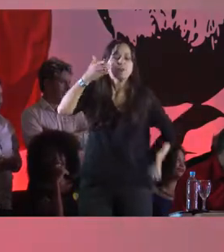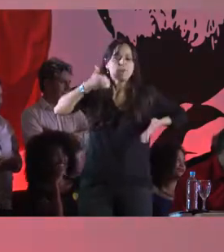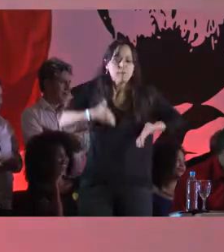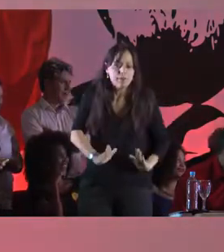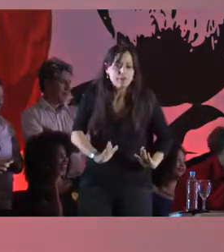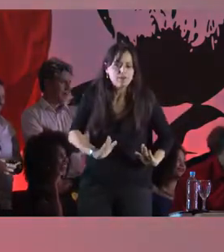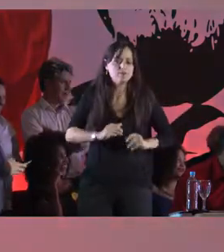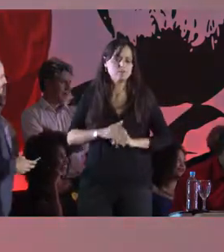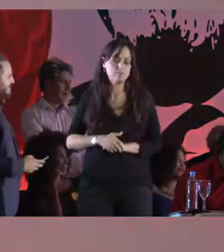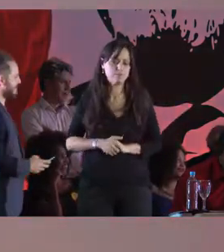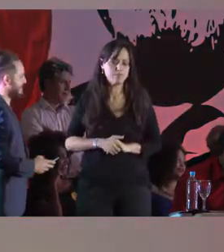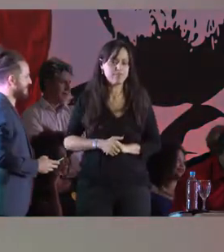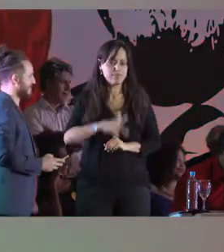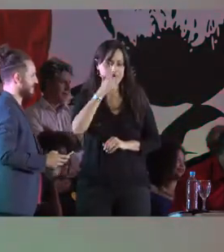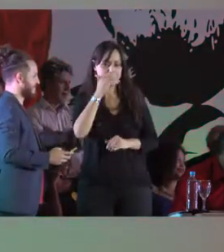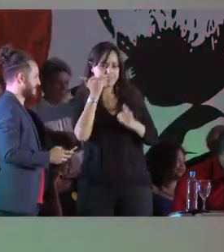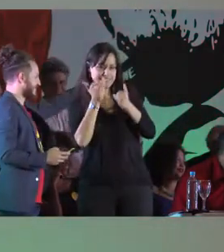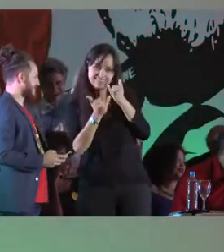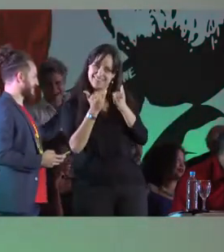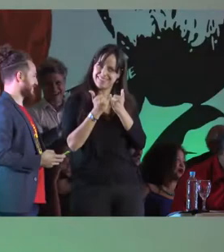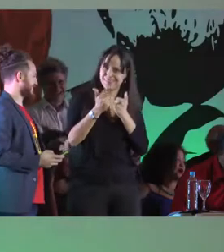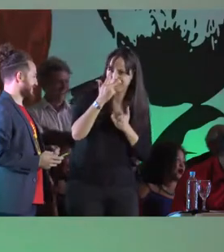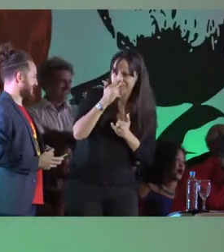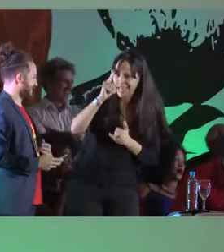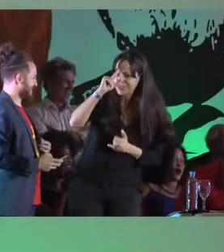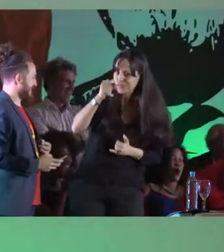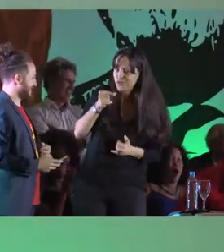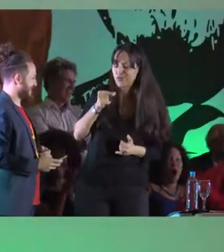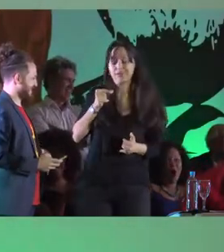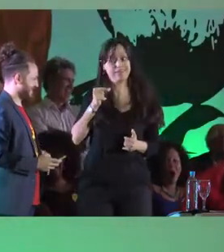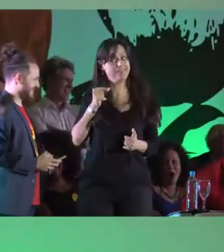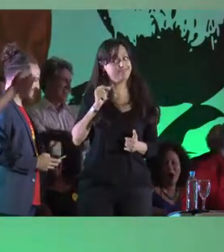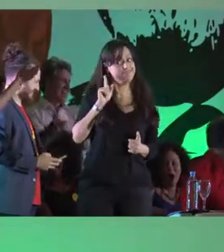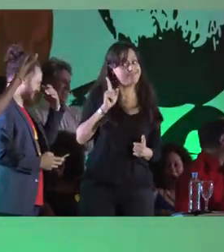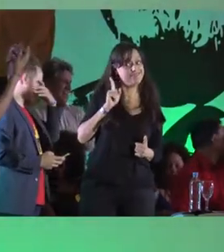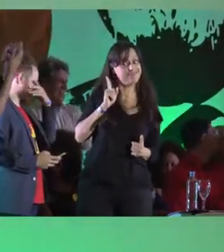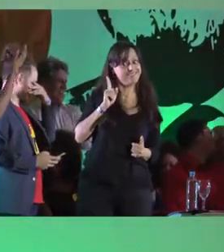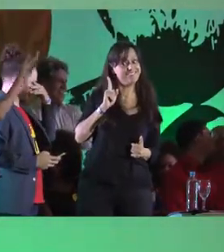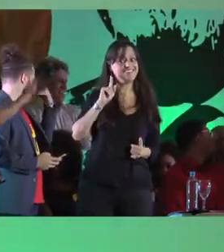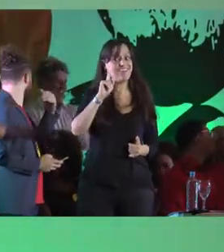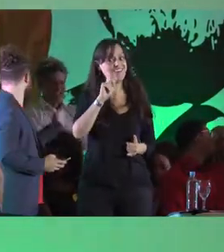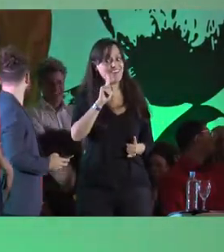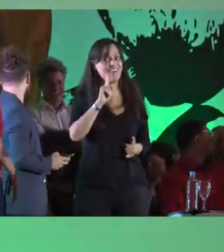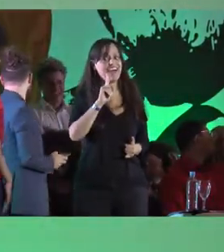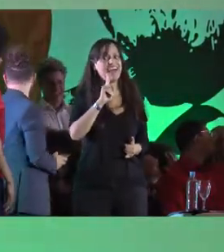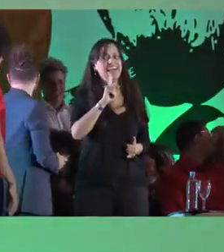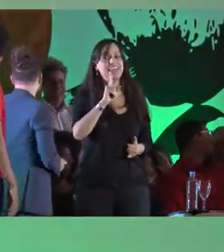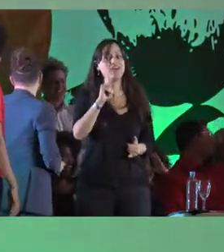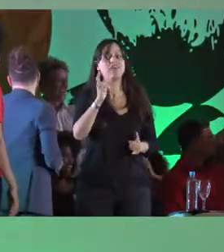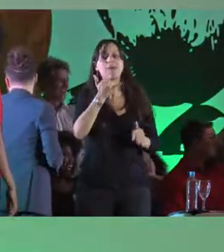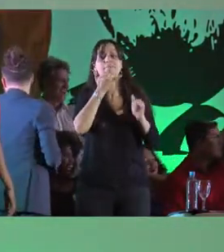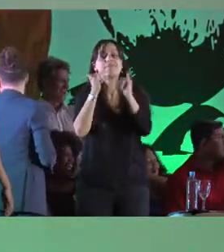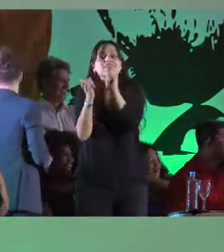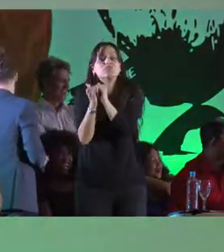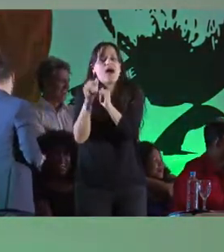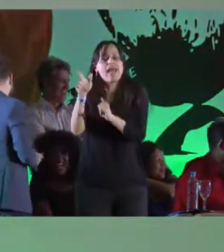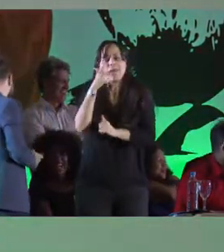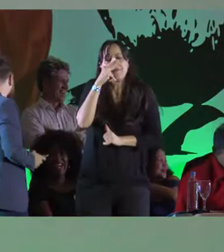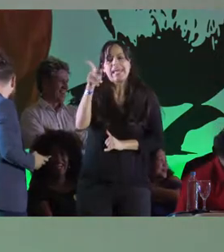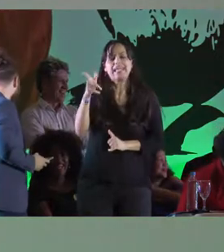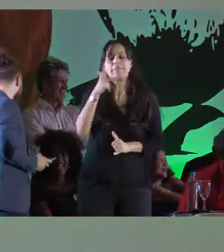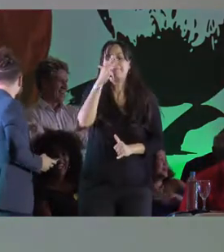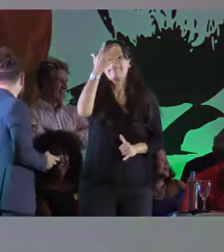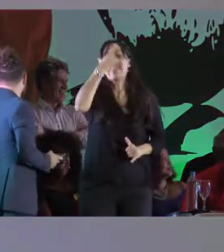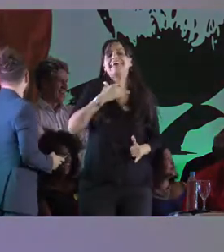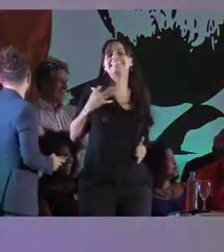pouquinho confundido com o tucano. Eles vão perdoar o Haddad e não vão bater no Haddad.